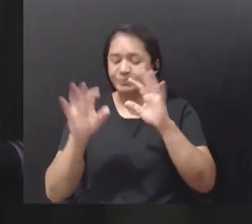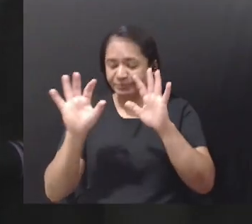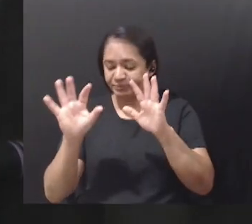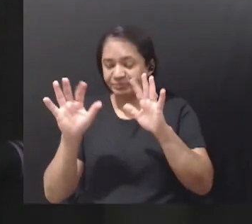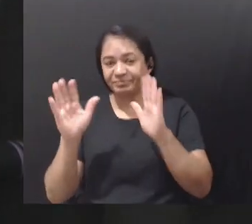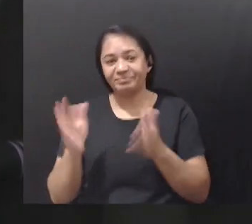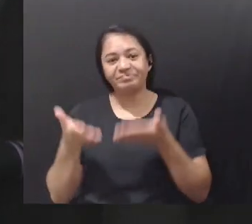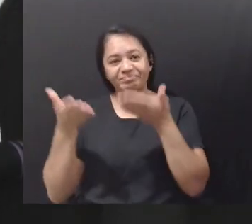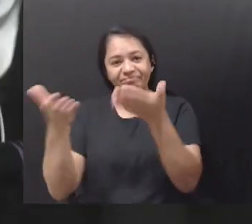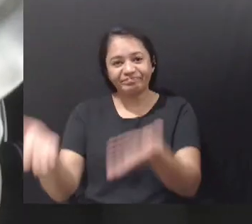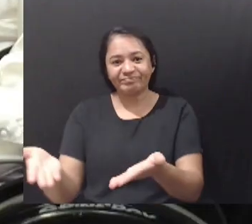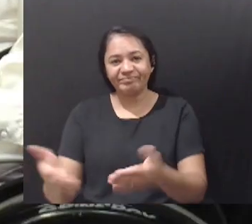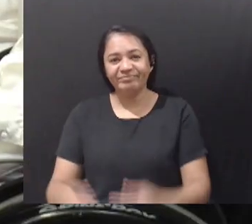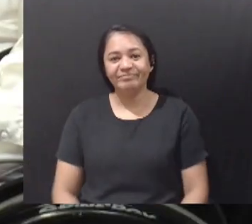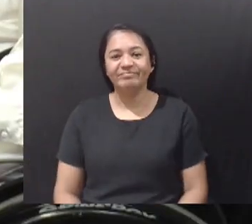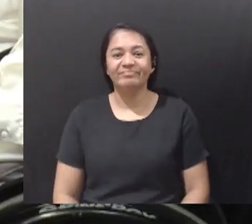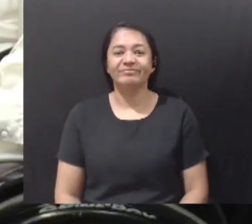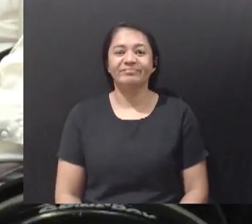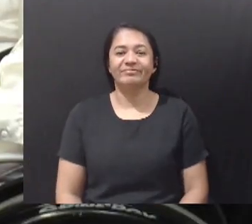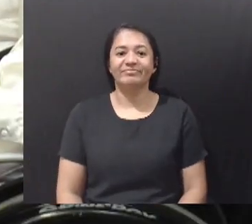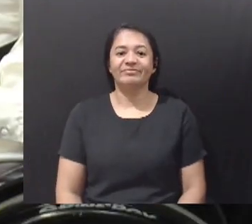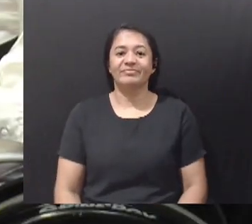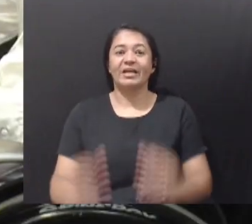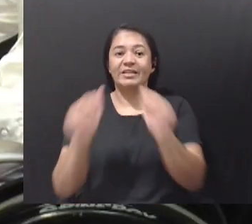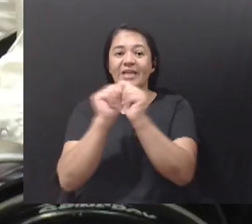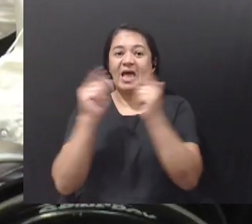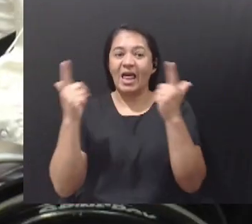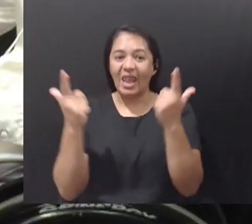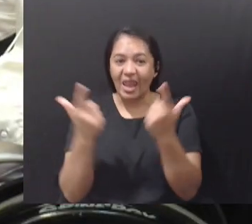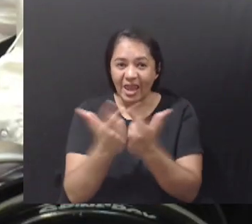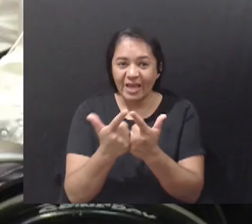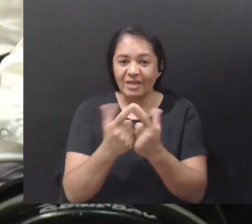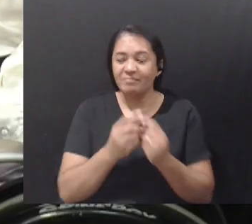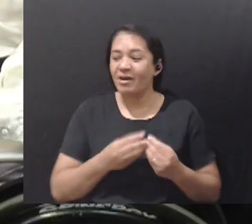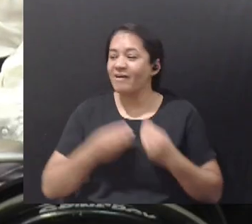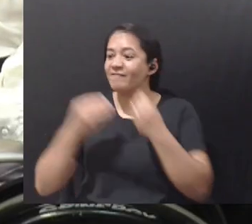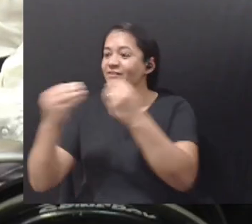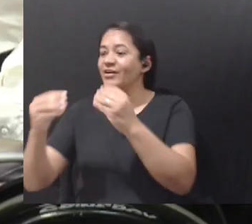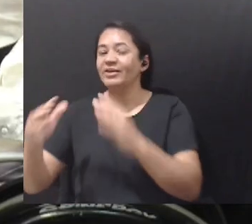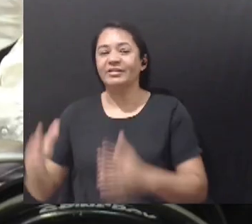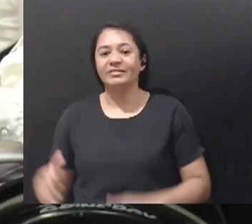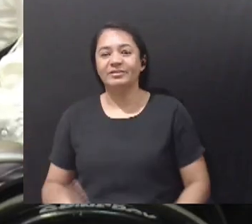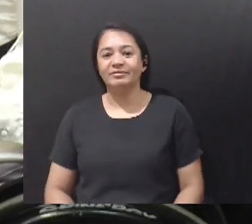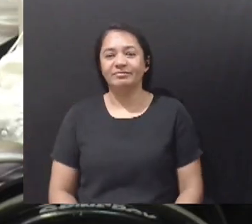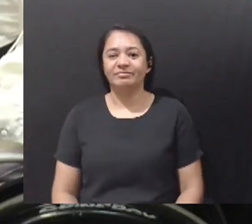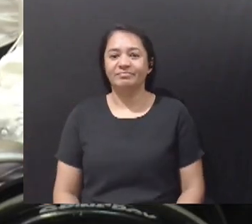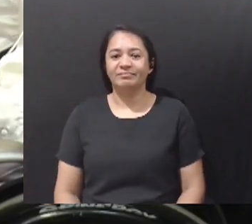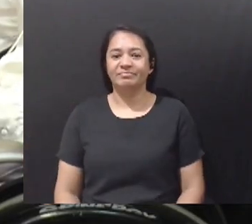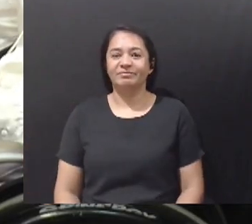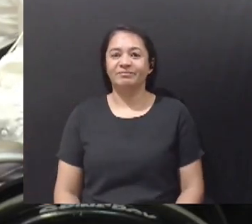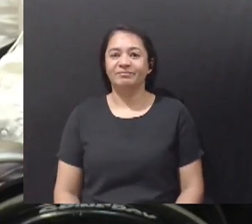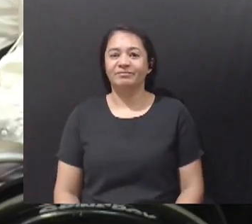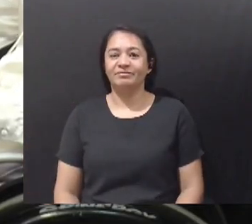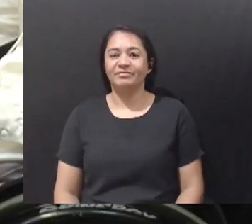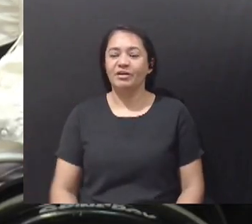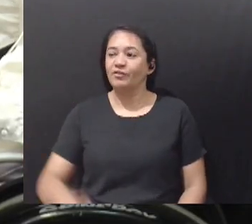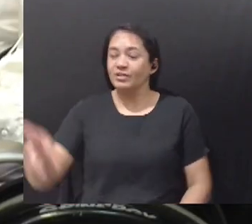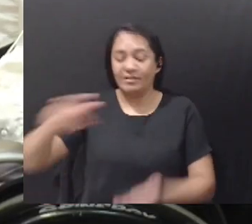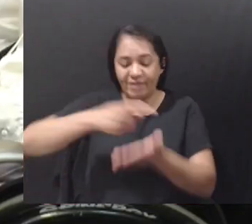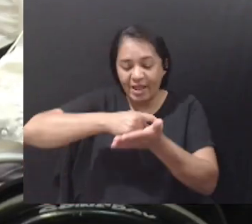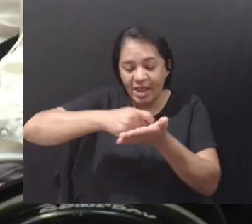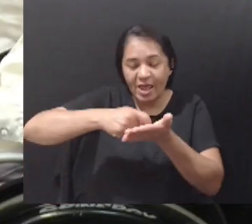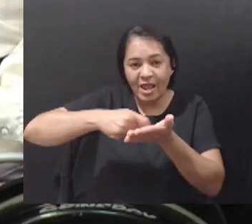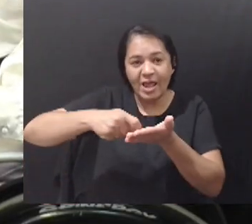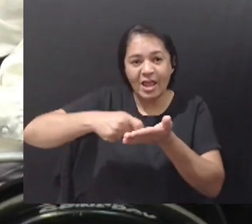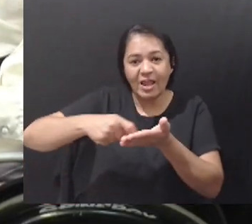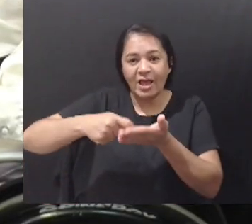sair da Assembleia Legislativa para o Palácio do Governo. Você tem a caneta na mão. Tá. Você vai lá e faz coisa errada? Não,